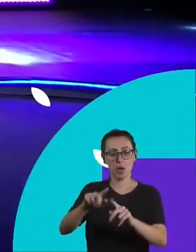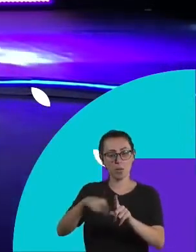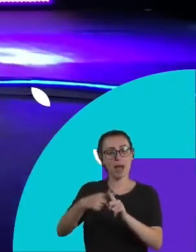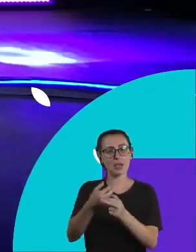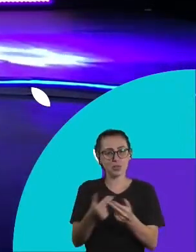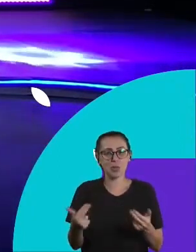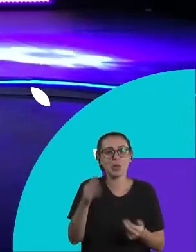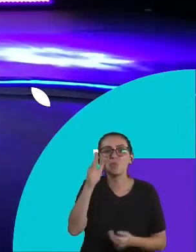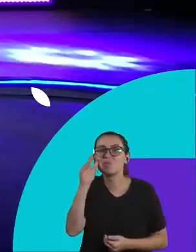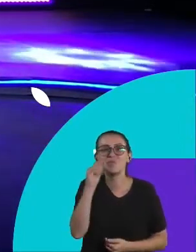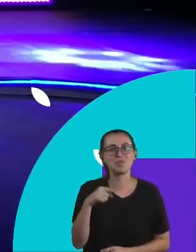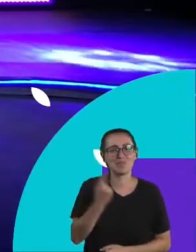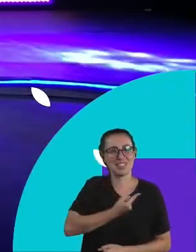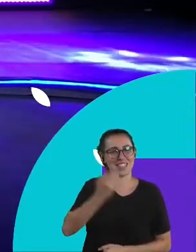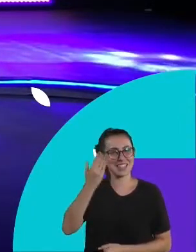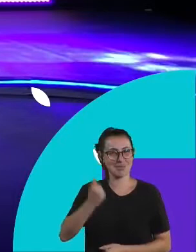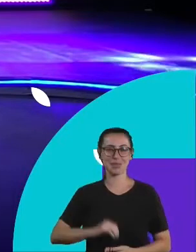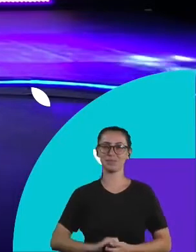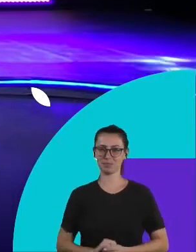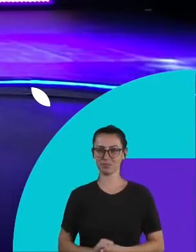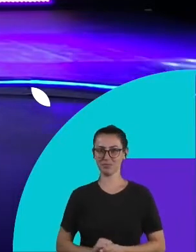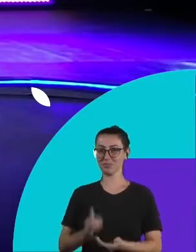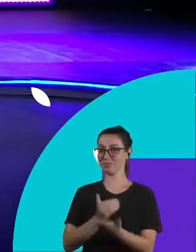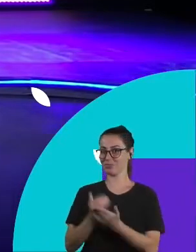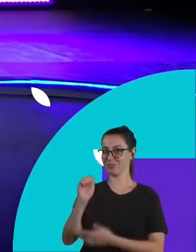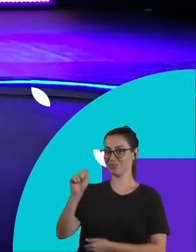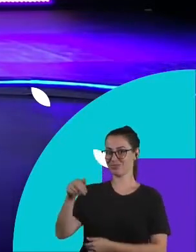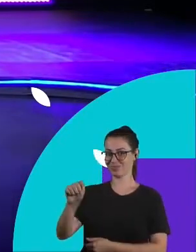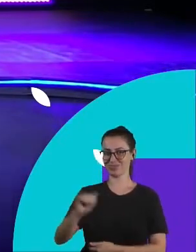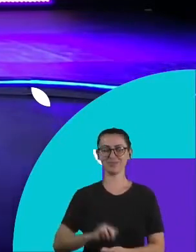apresentação. Podemos começar pela Ana.